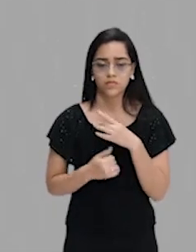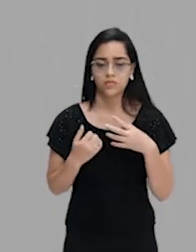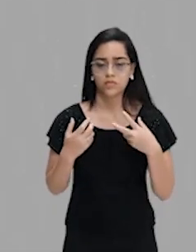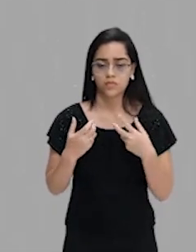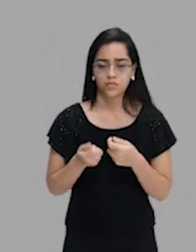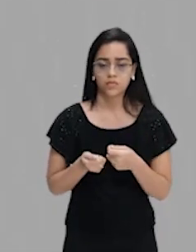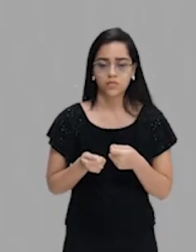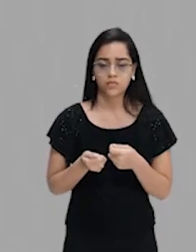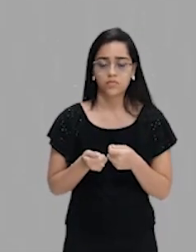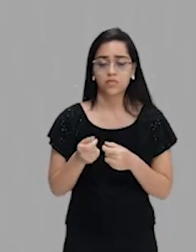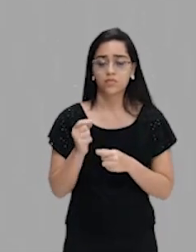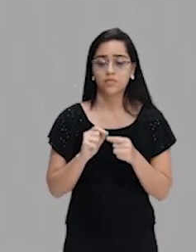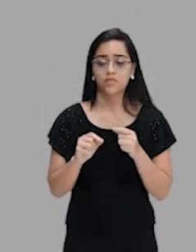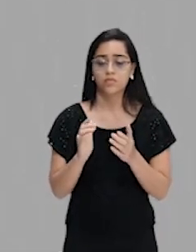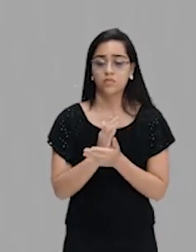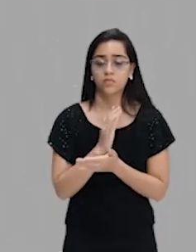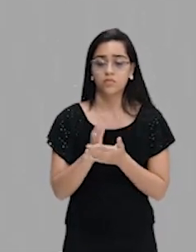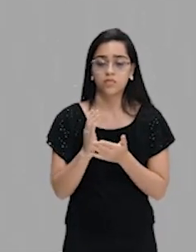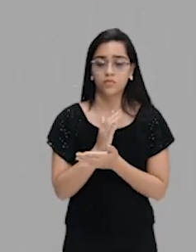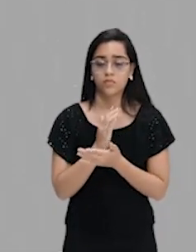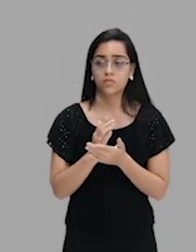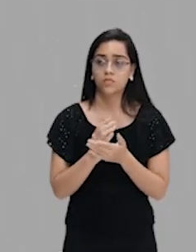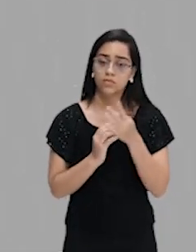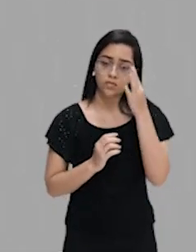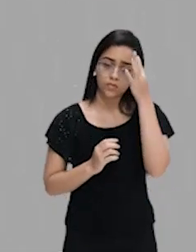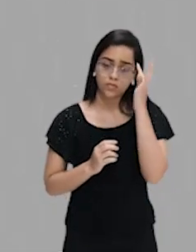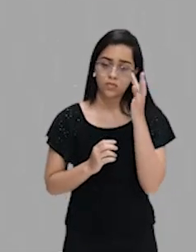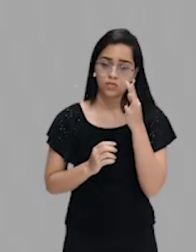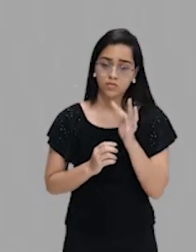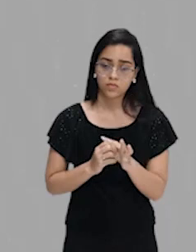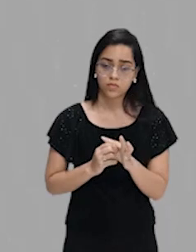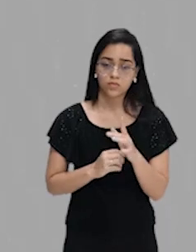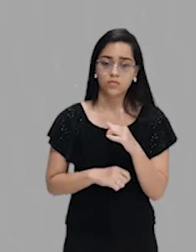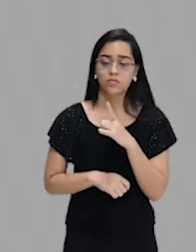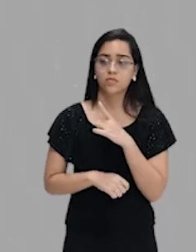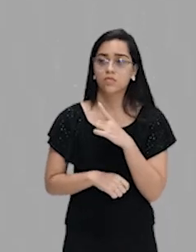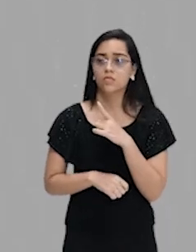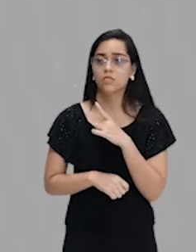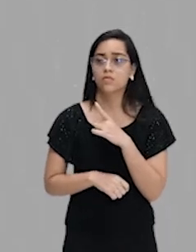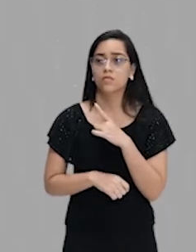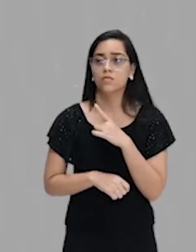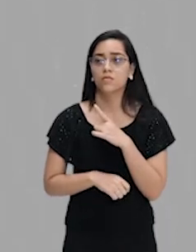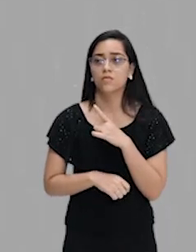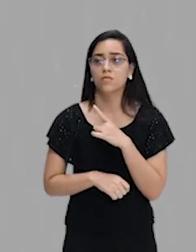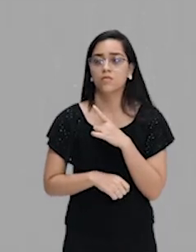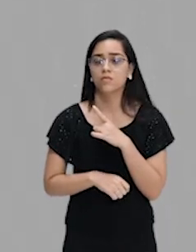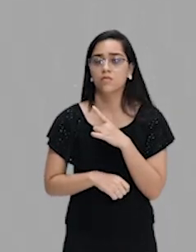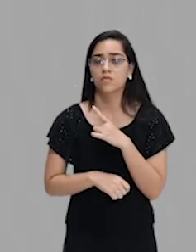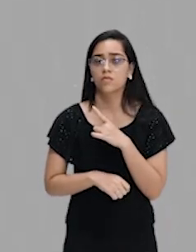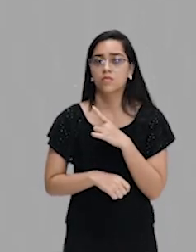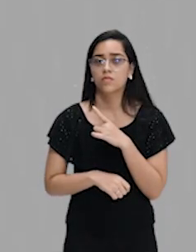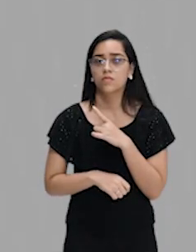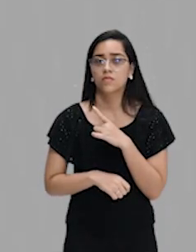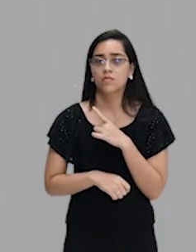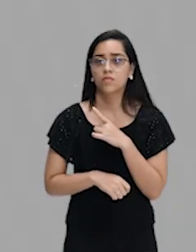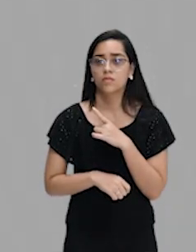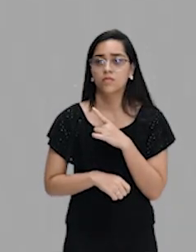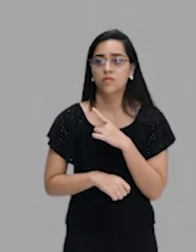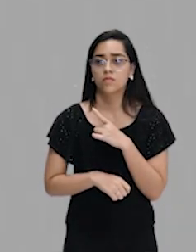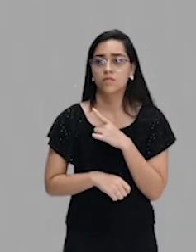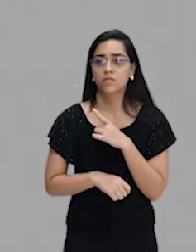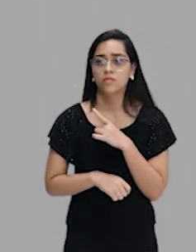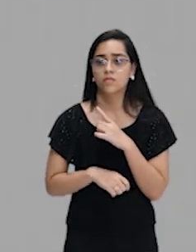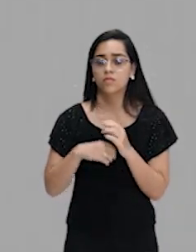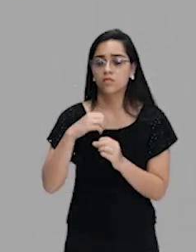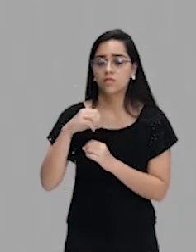né? Isso gera aí algumas teorias, né? Sobre uma própria como se a